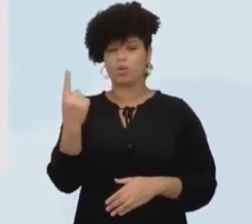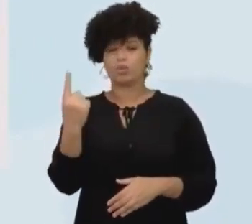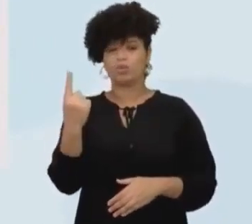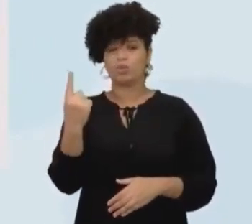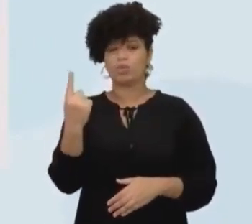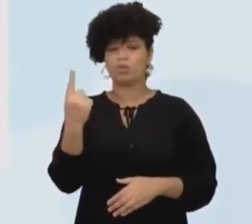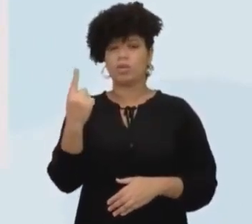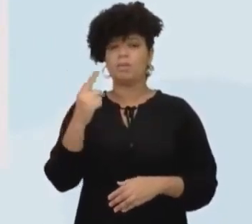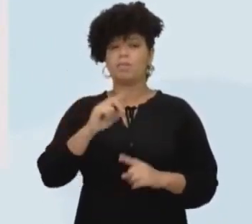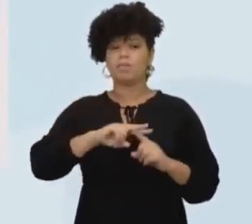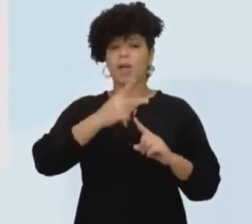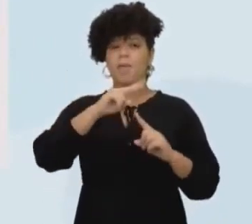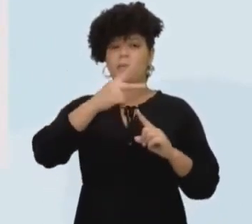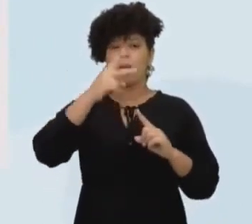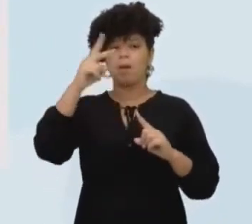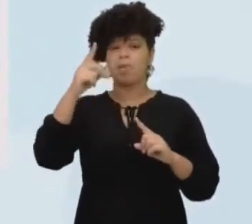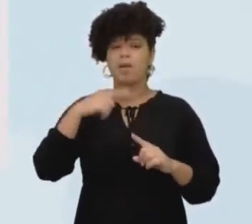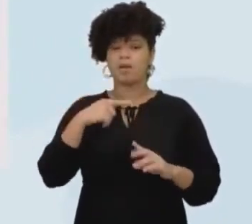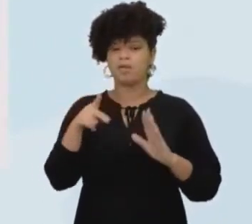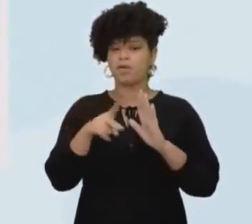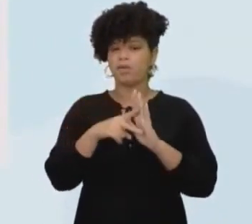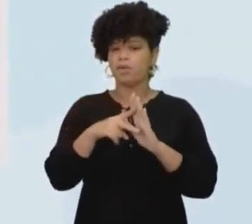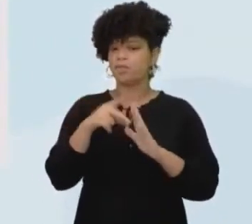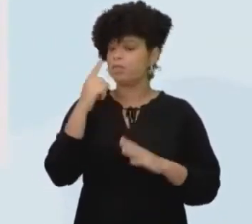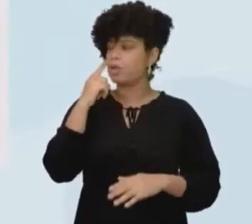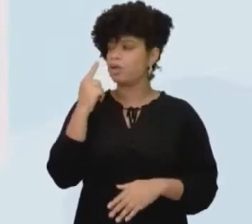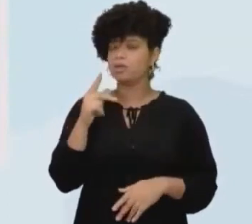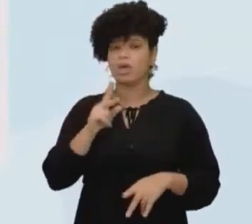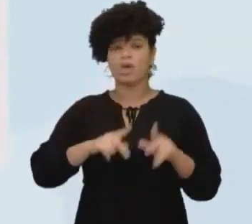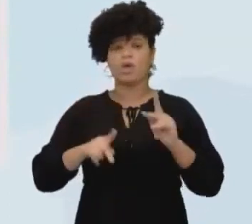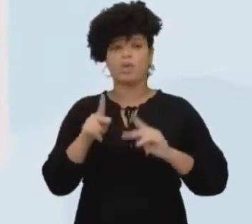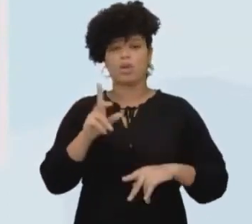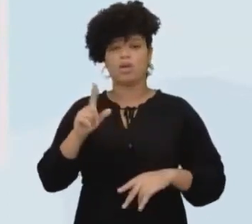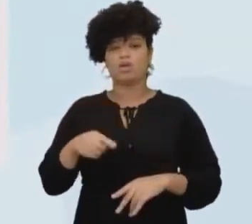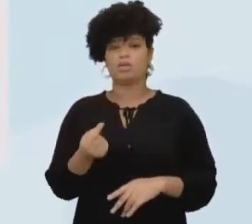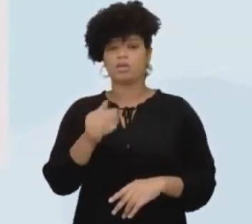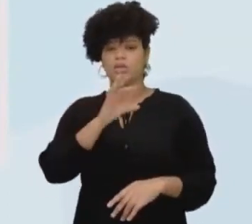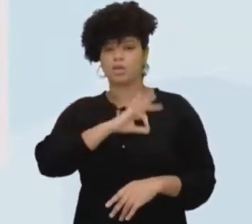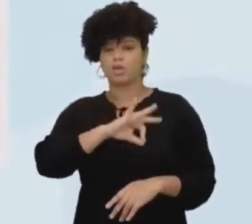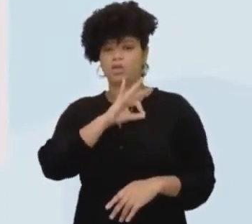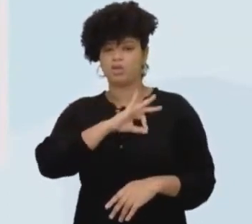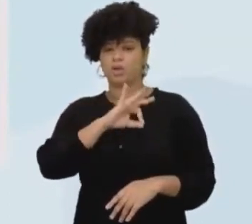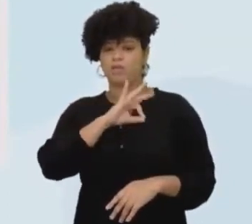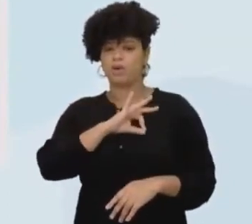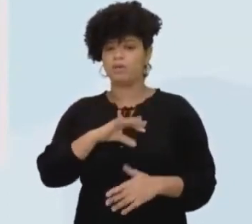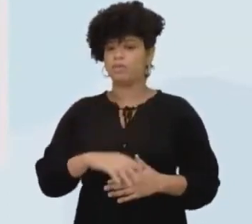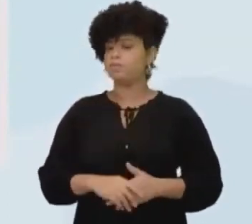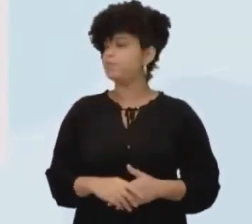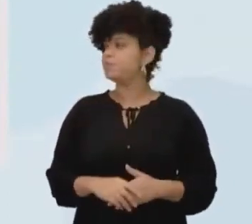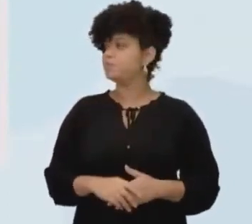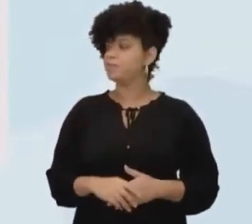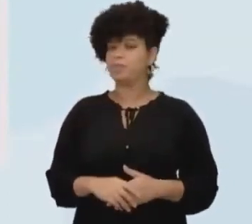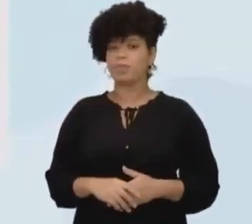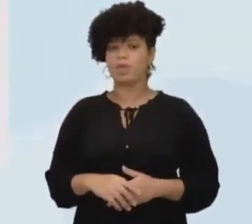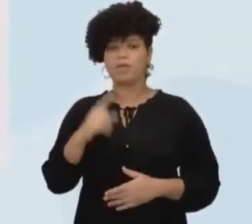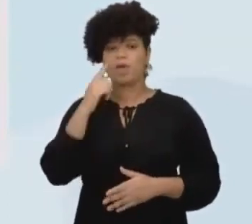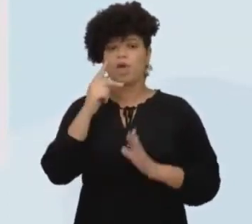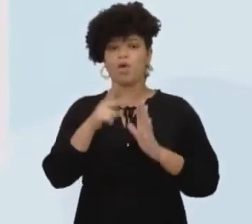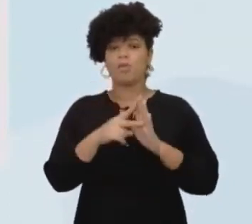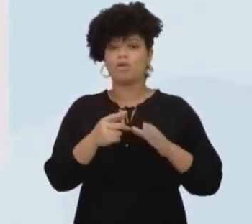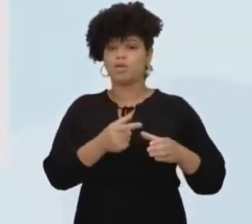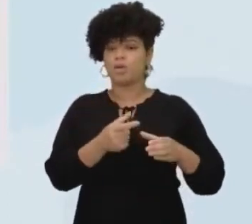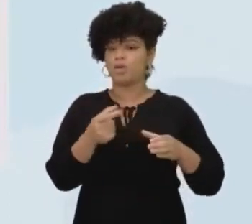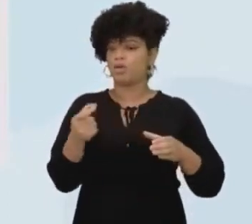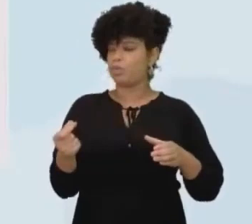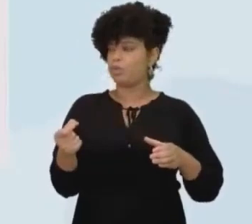x mais que a metade da população menores rendimentos que é um salário mínimo tá vendo lá a gente olha no gráfico né Cada moeda